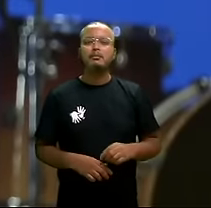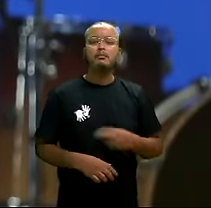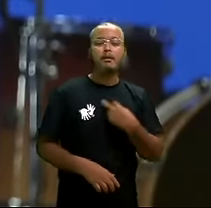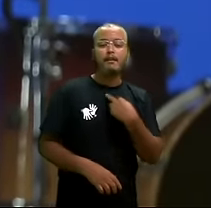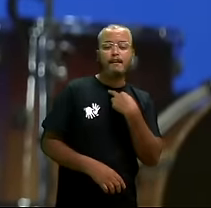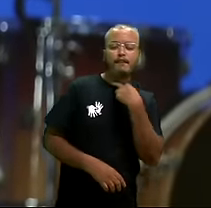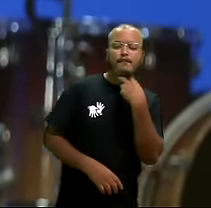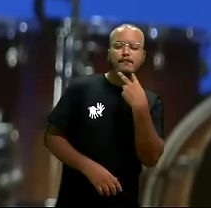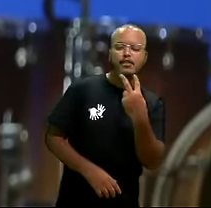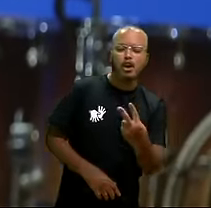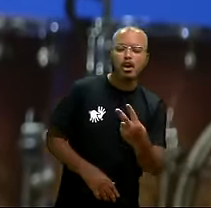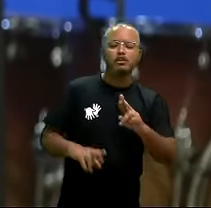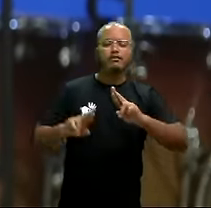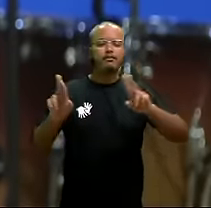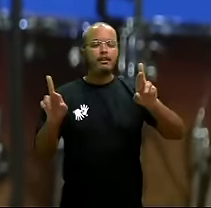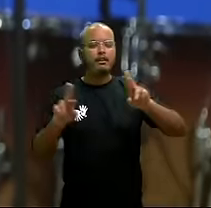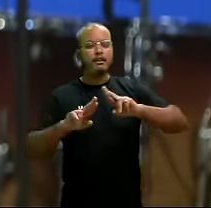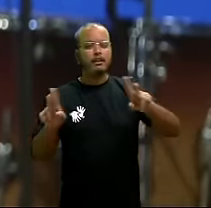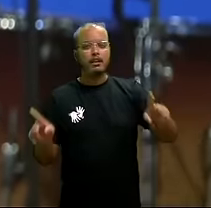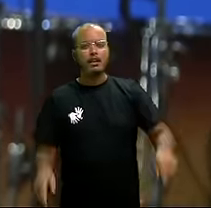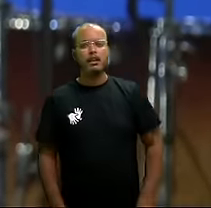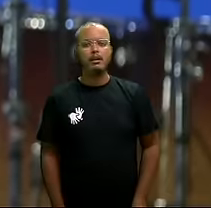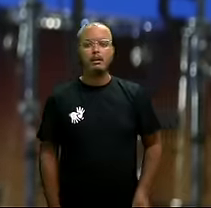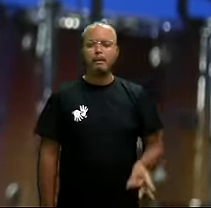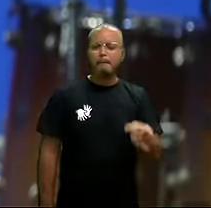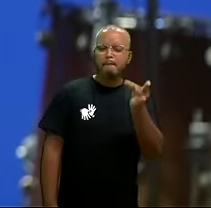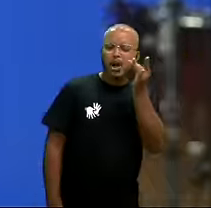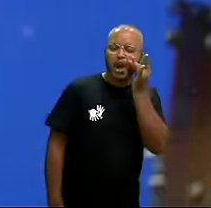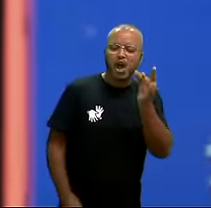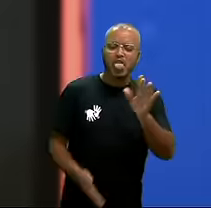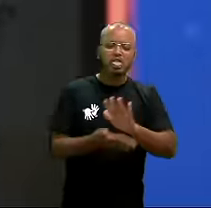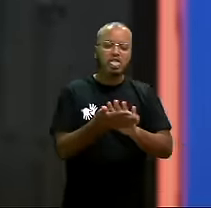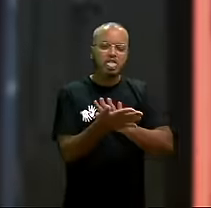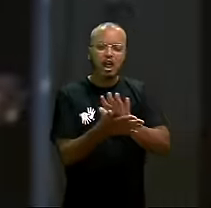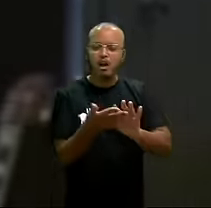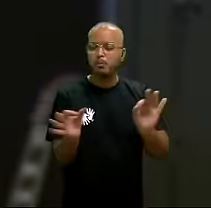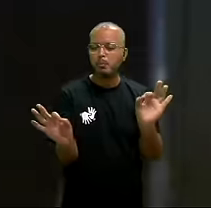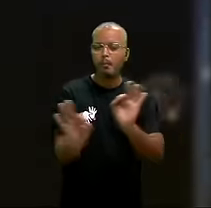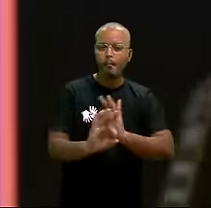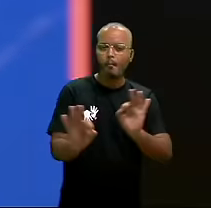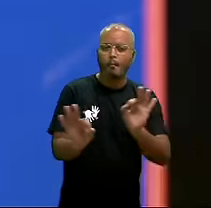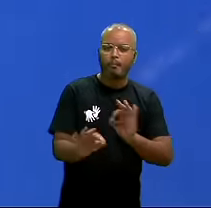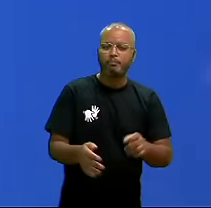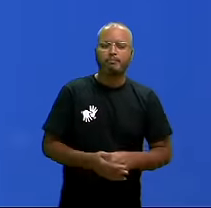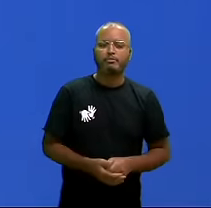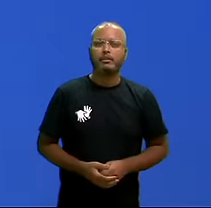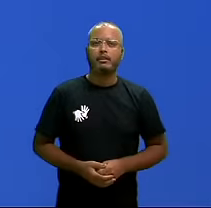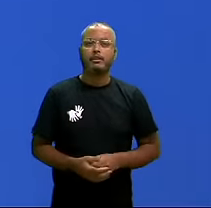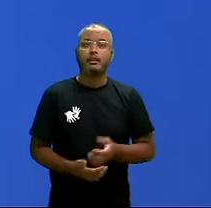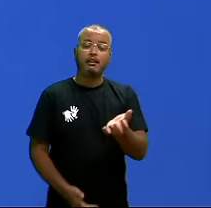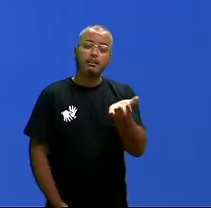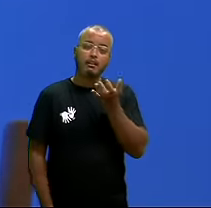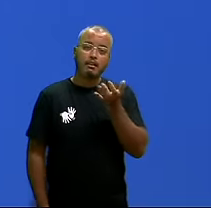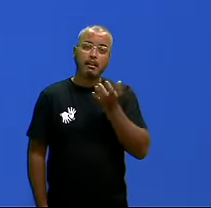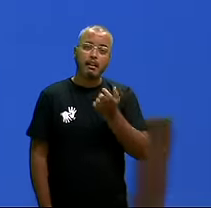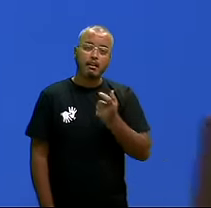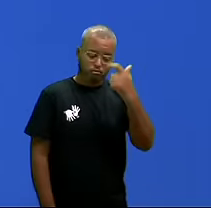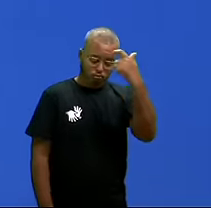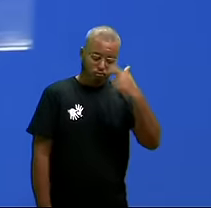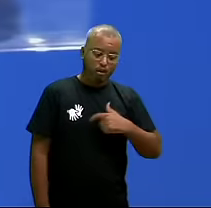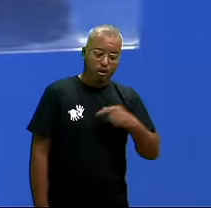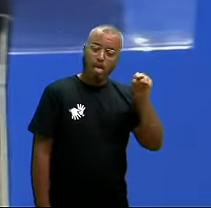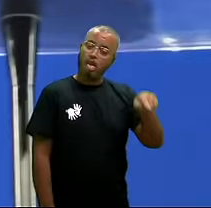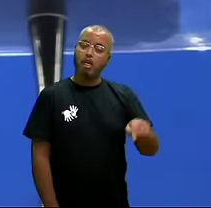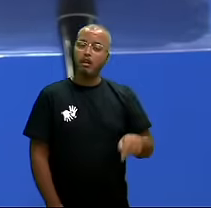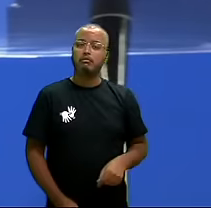Aquela vozinha dela. Não tem que provar nada pra ninguém. Ser igual ninguém quer ser ela. Um monte de gente